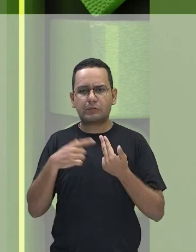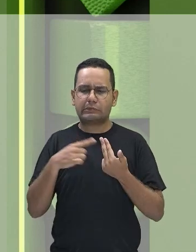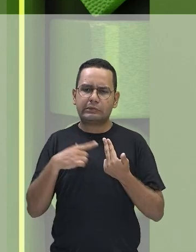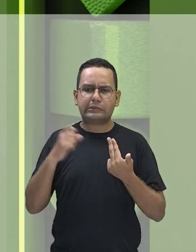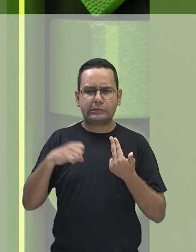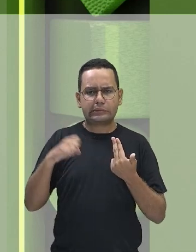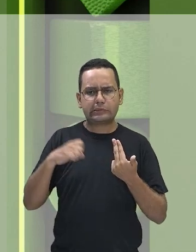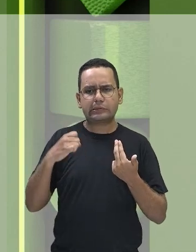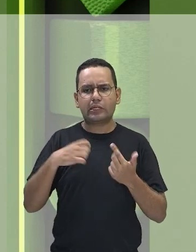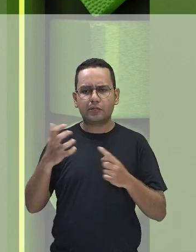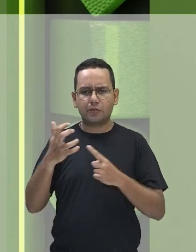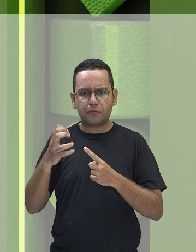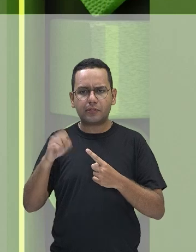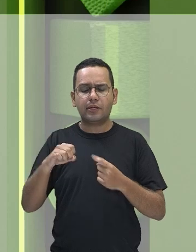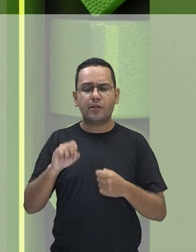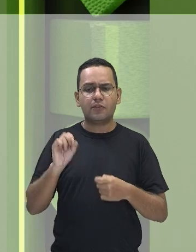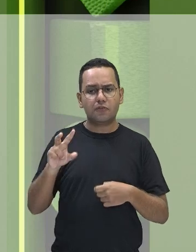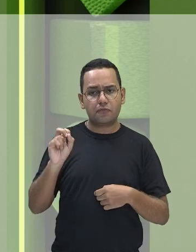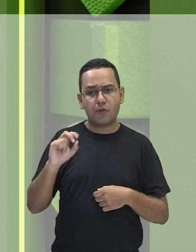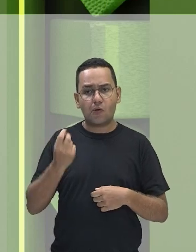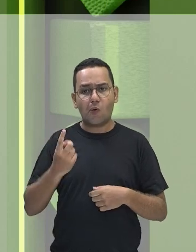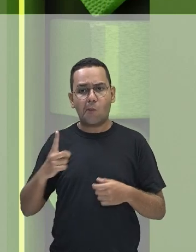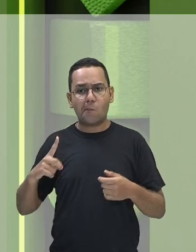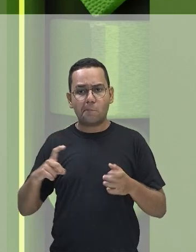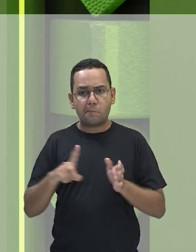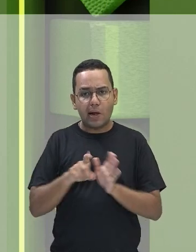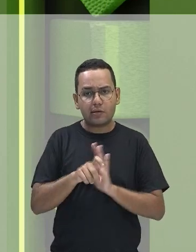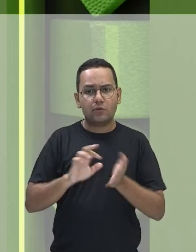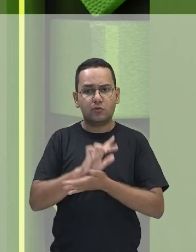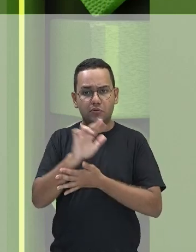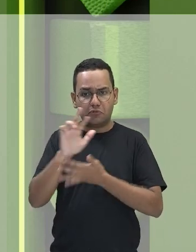de bactérias, à ação de diversos